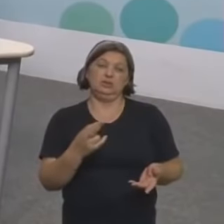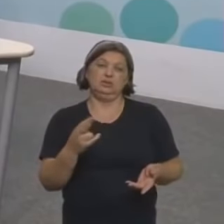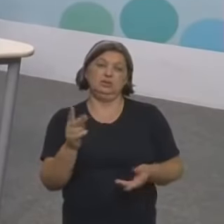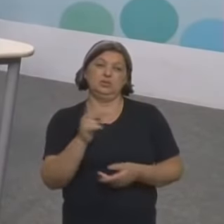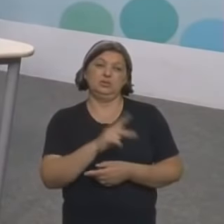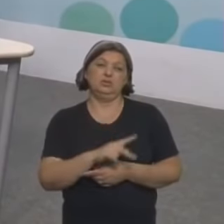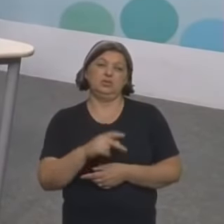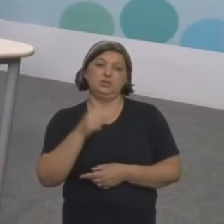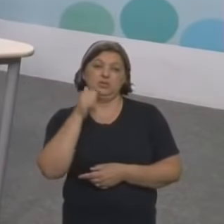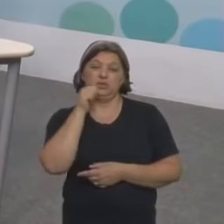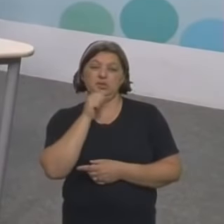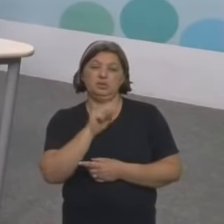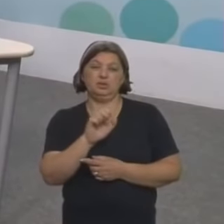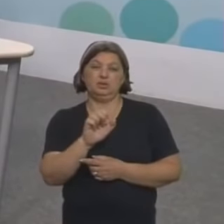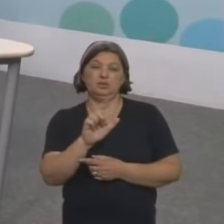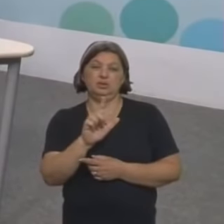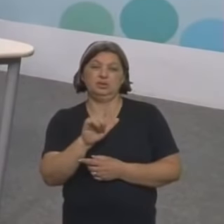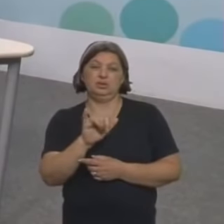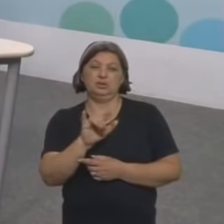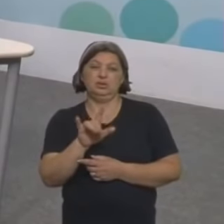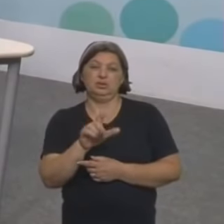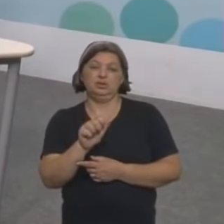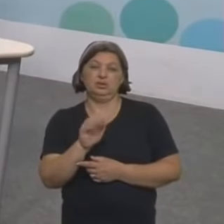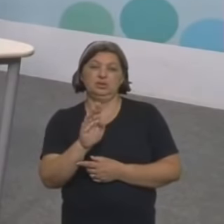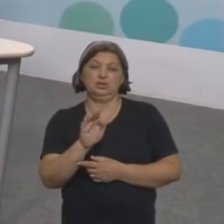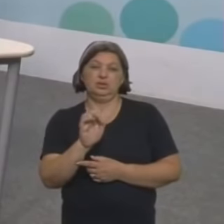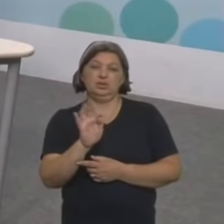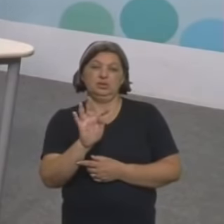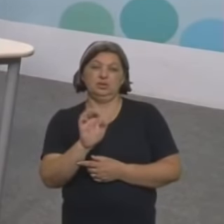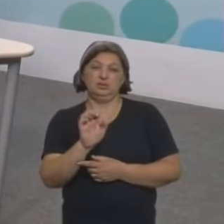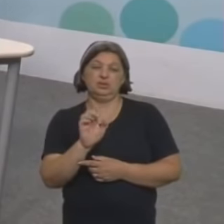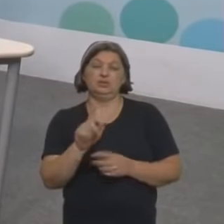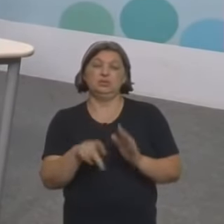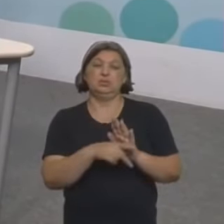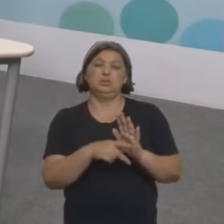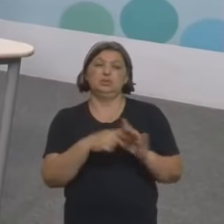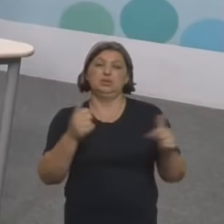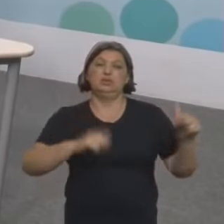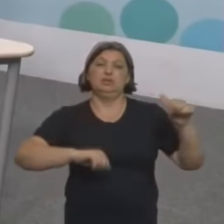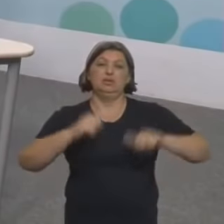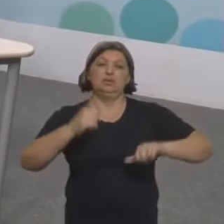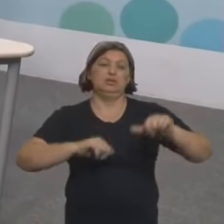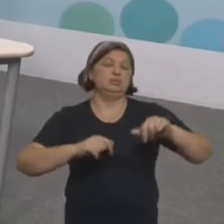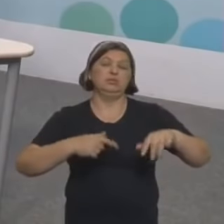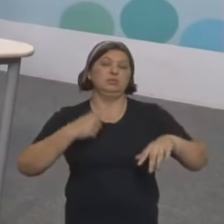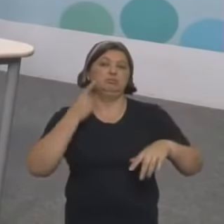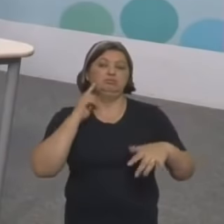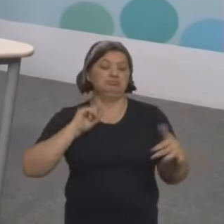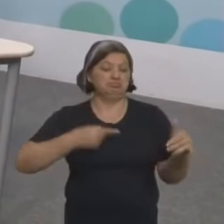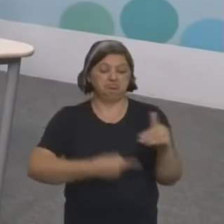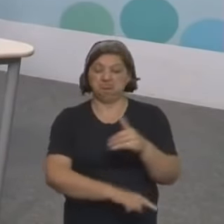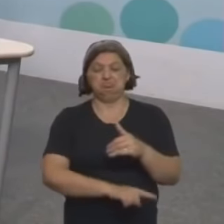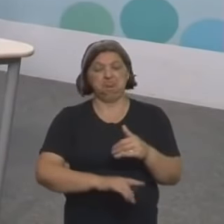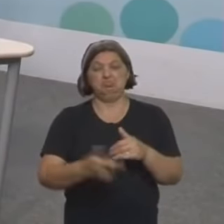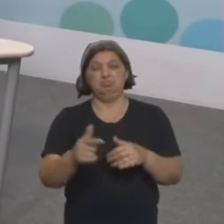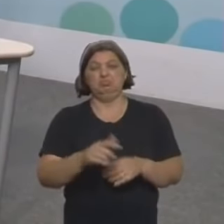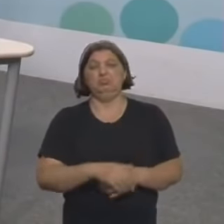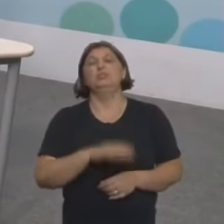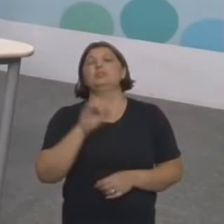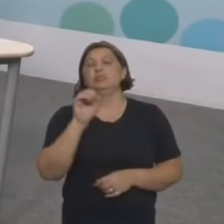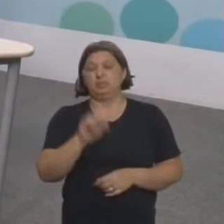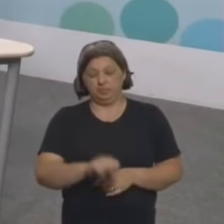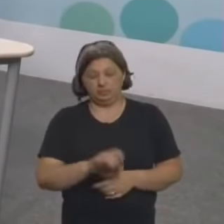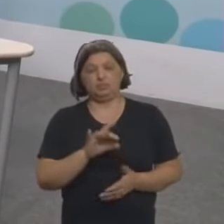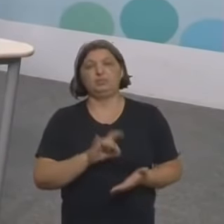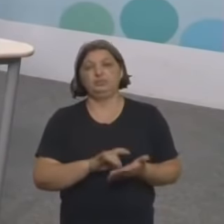falou sobre o aspecto da avaliação, né? Que foi mencionado, mas que a gente não se aprofundou. Sim, realmente, professora,